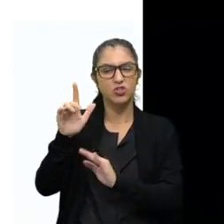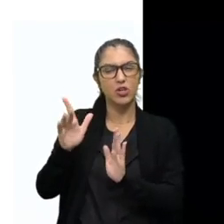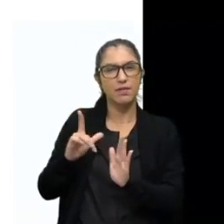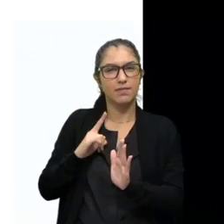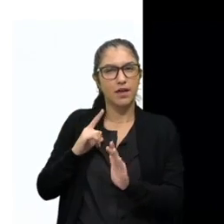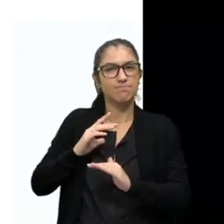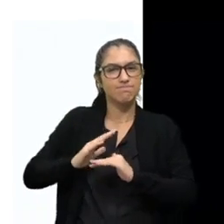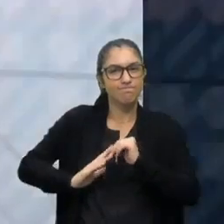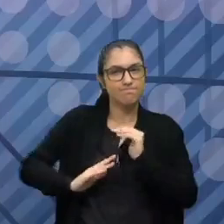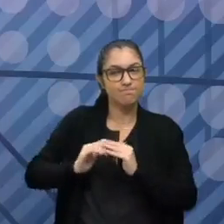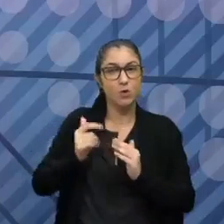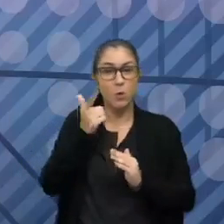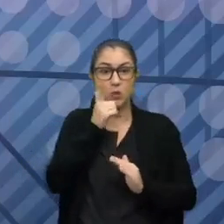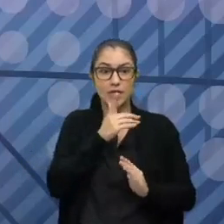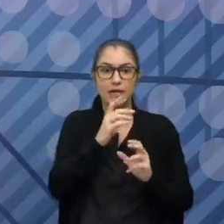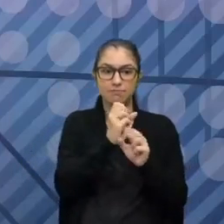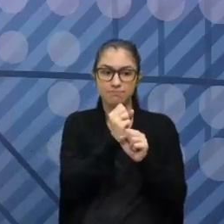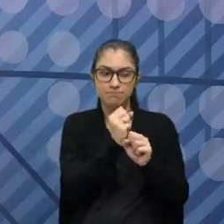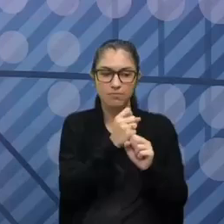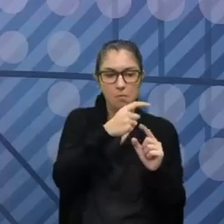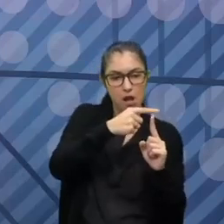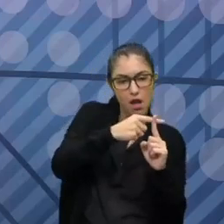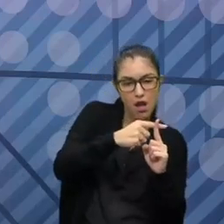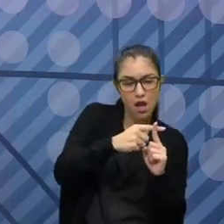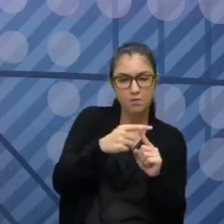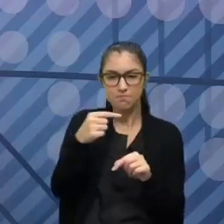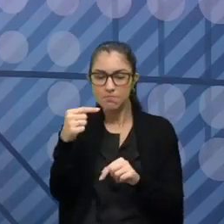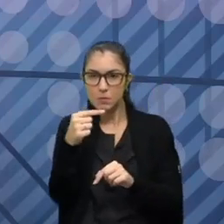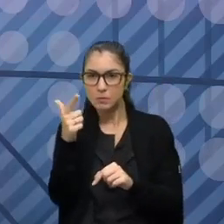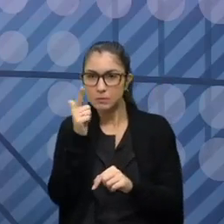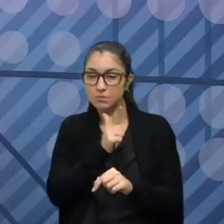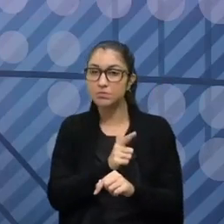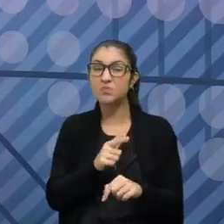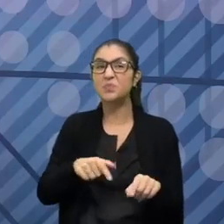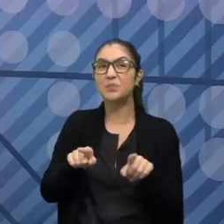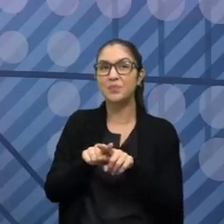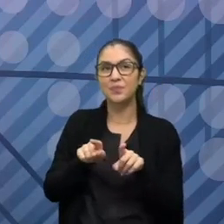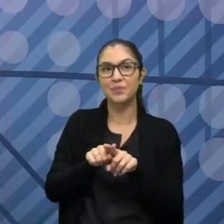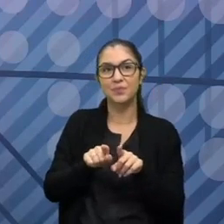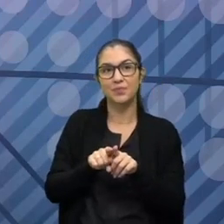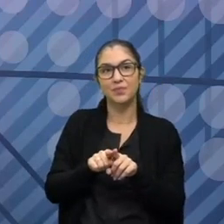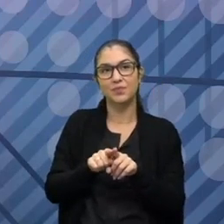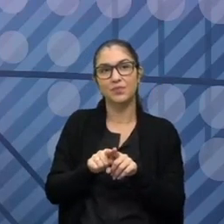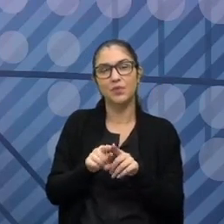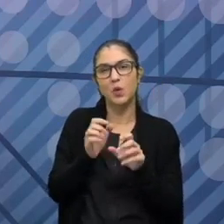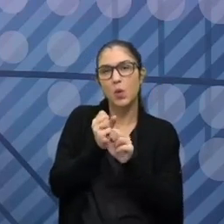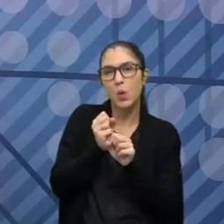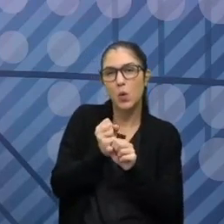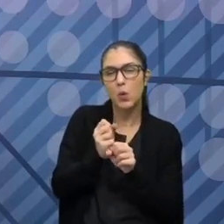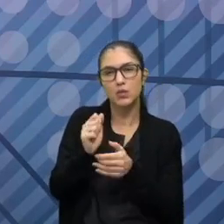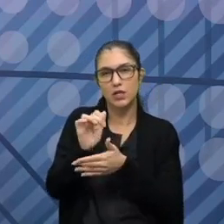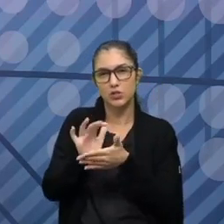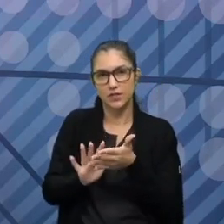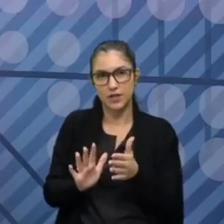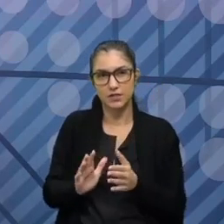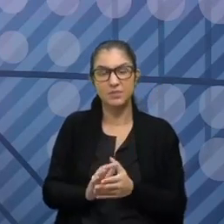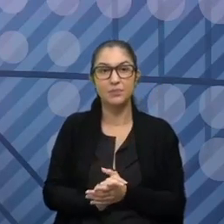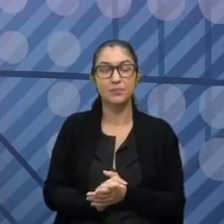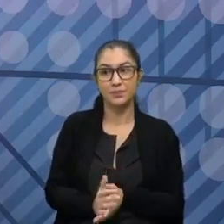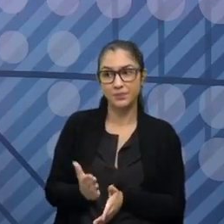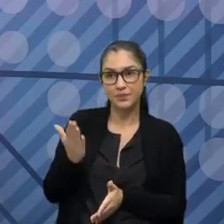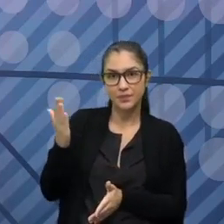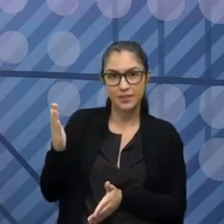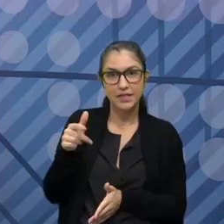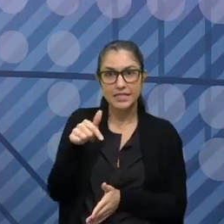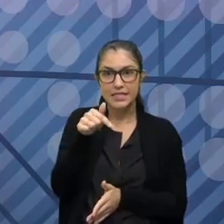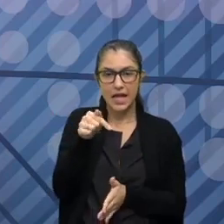certo domínio tanto da adição como da subtração e nas questões das contas e das atividades. Esses